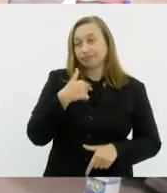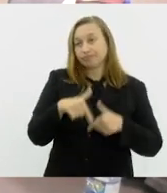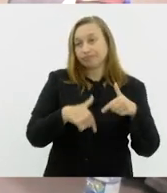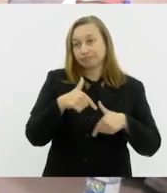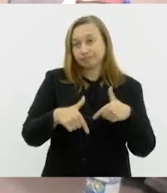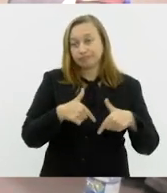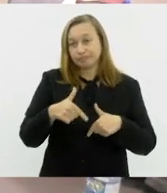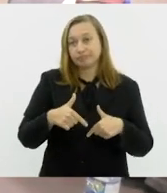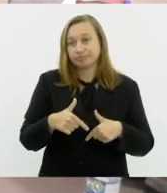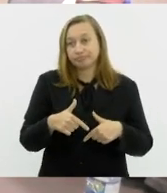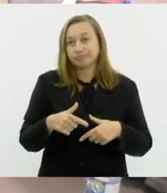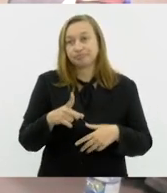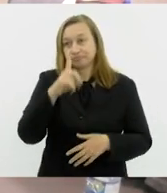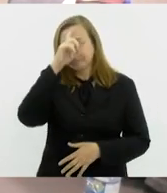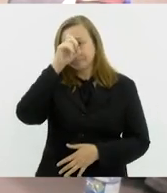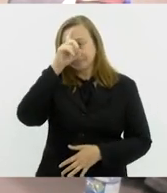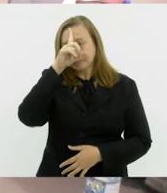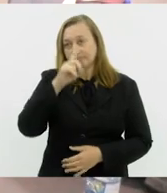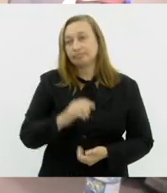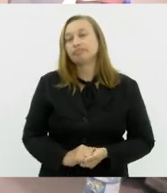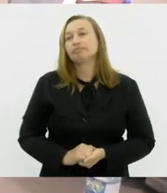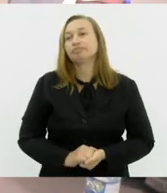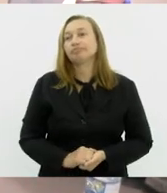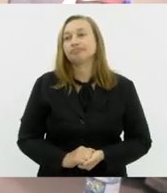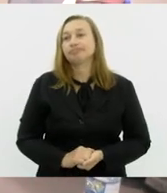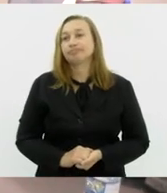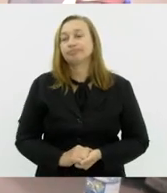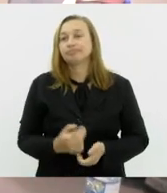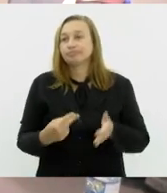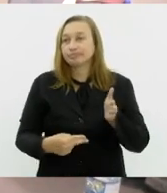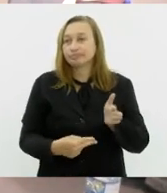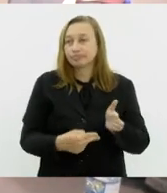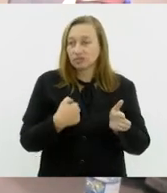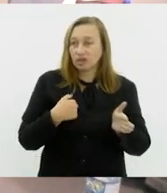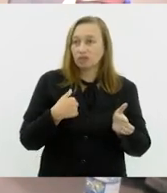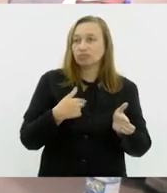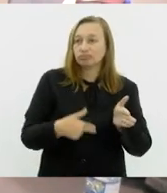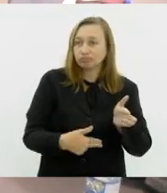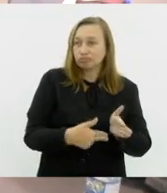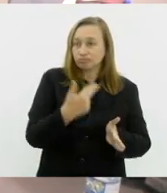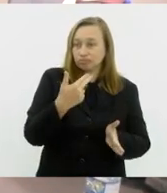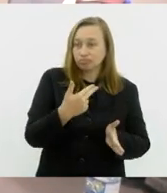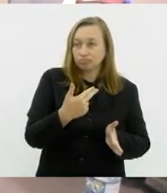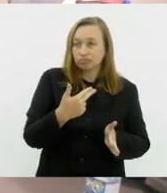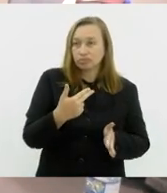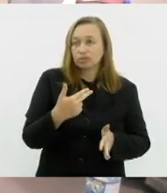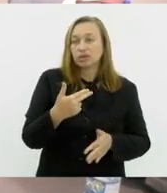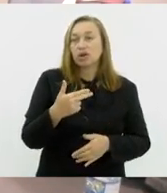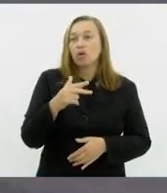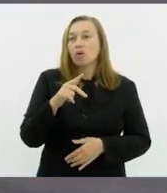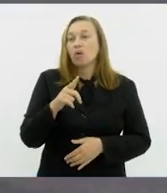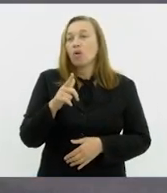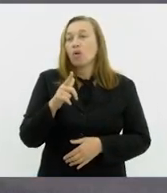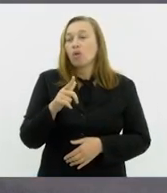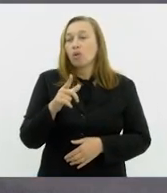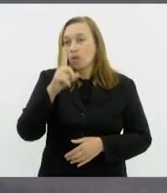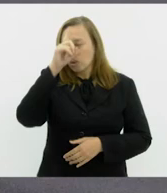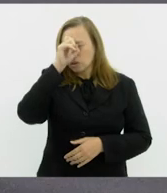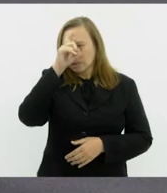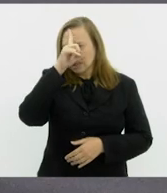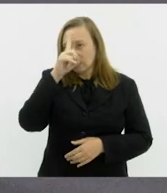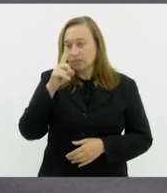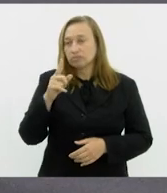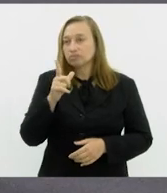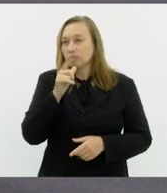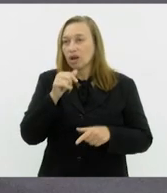da Lagoa, porque é ótimo, mas, por azar, eu sou cirurgião no Hospital da Lagoa e também me perturbam lá, no 9º andar, que é o centro cirúrgico, onde